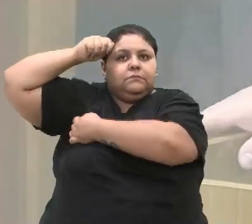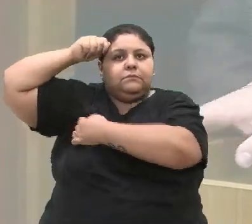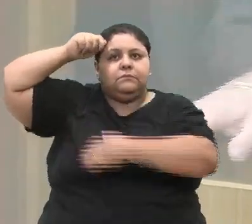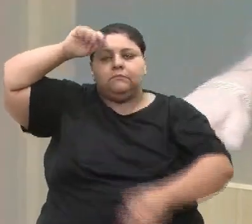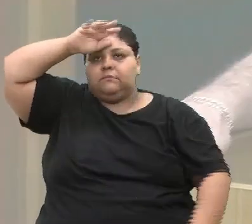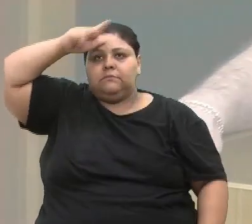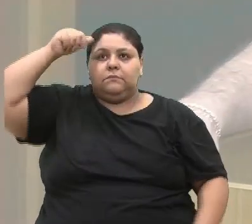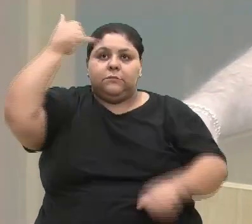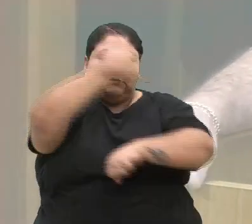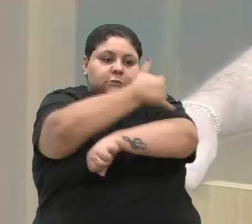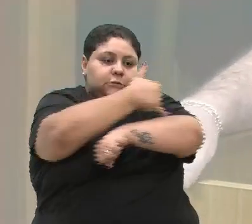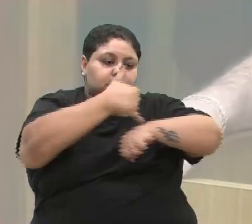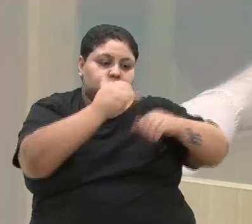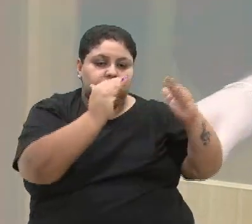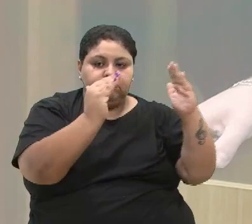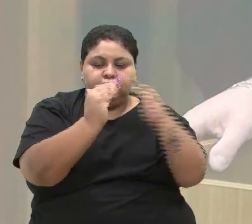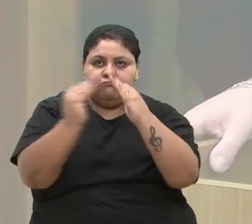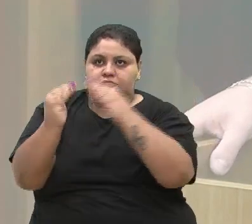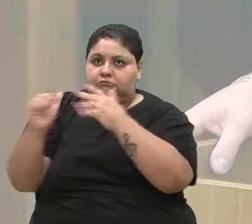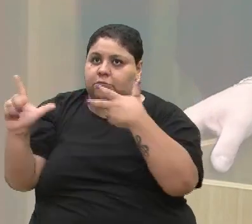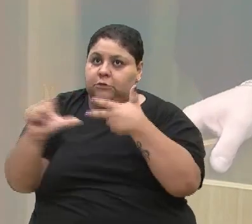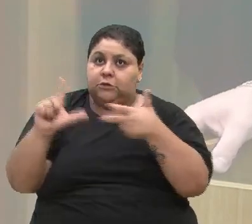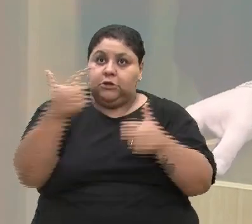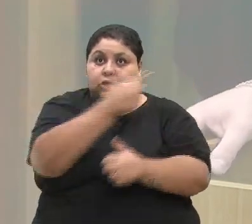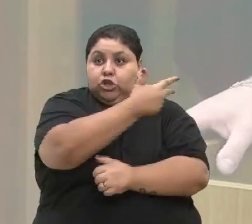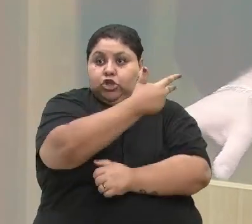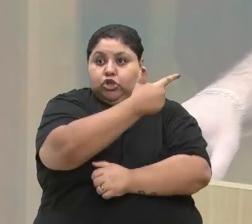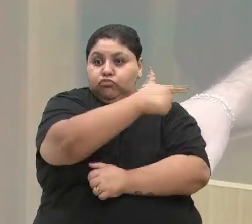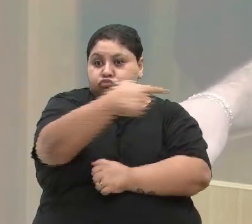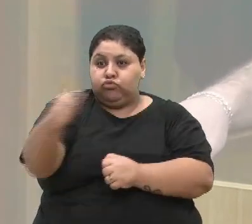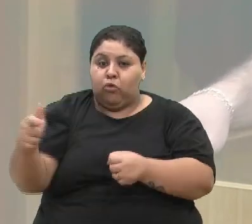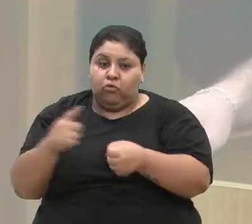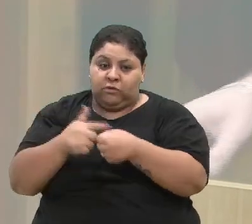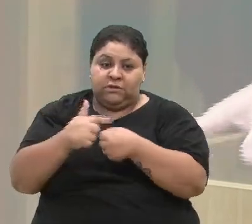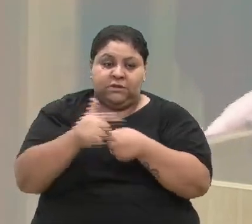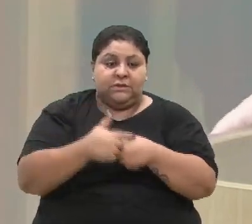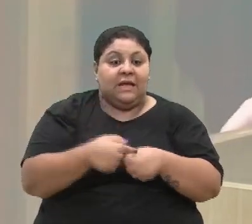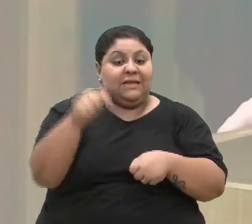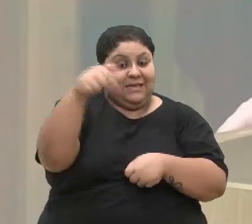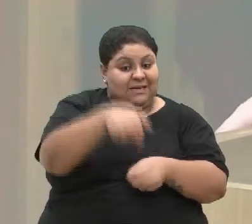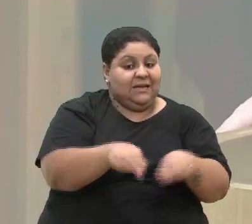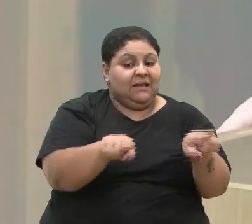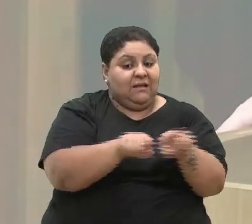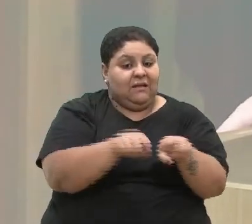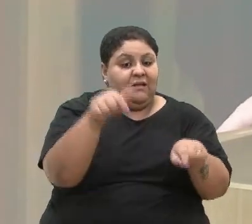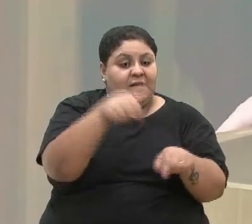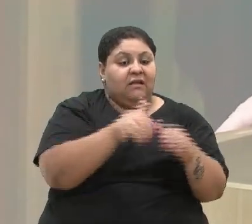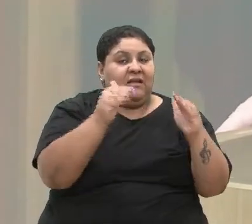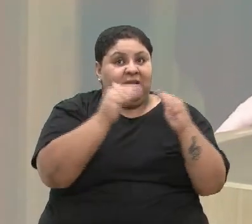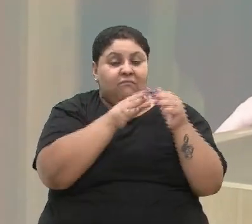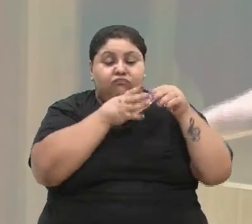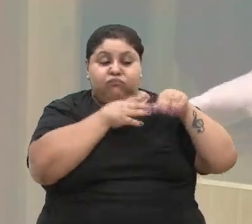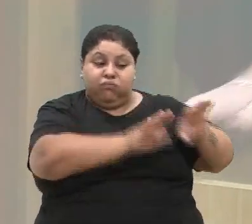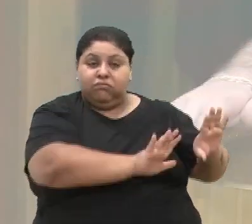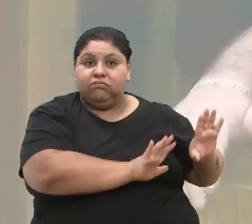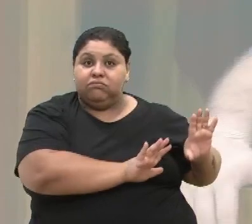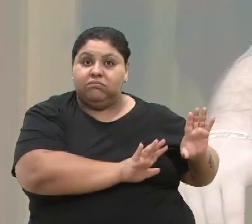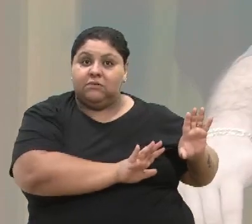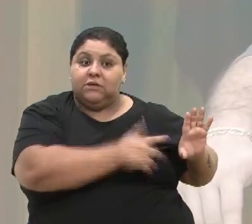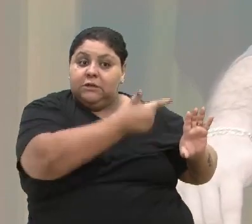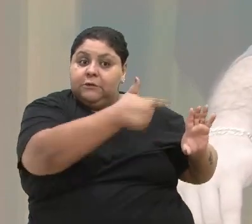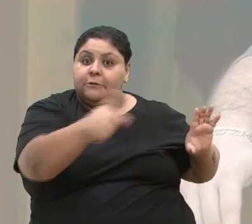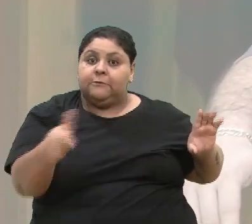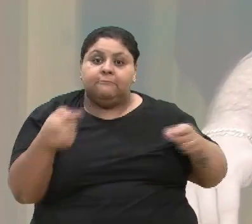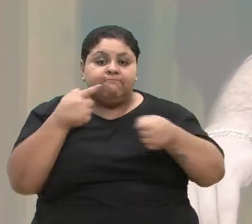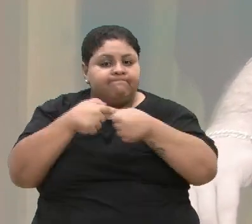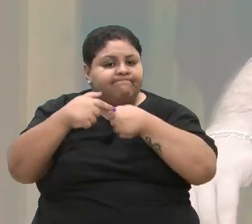que passaram nas casas legislativas de outros municípios, inclusive nesta casa, que nesta casa foi rejeitado, nos outros